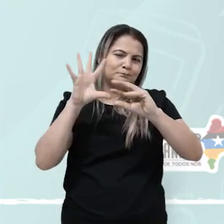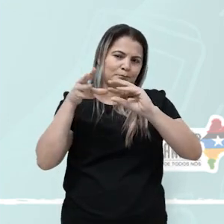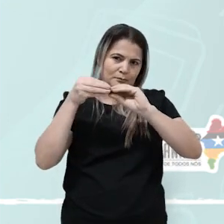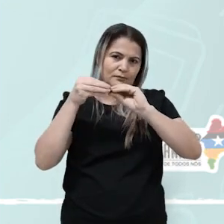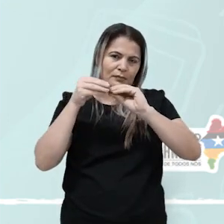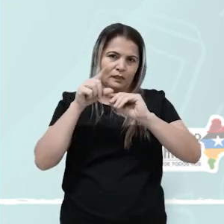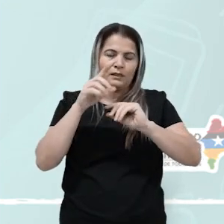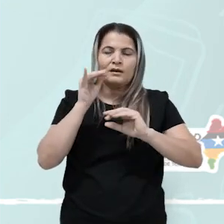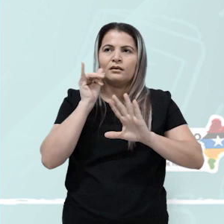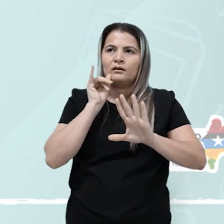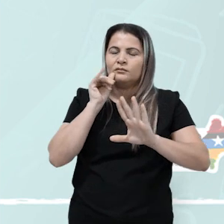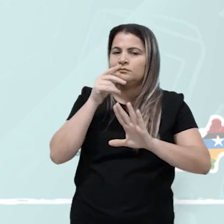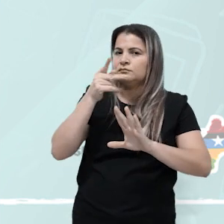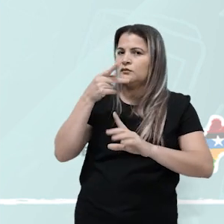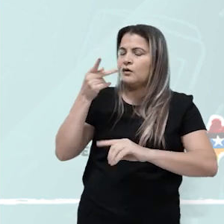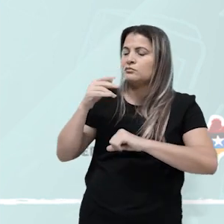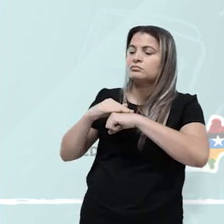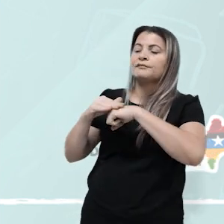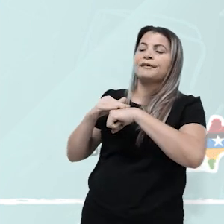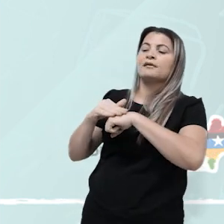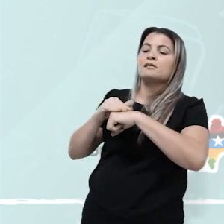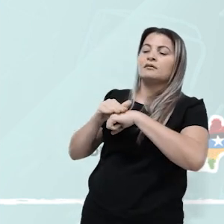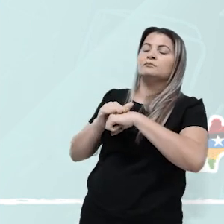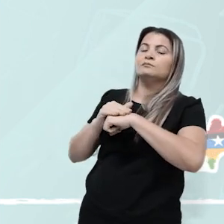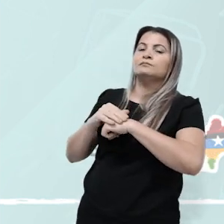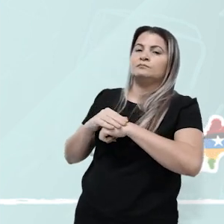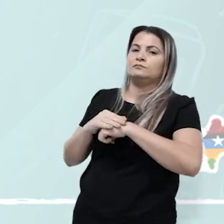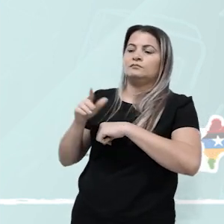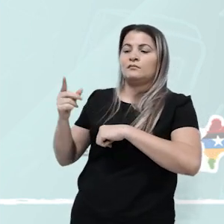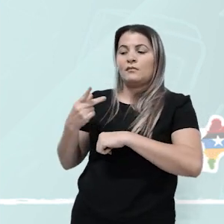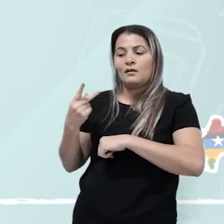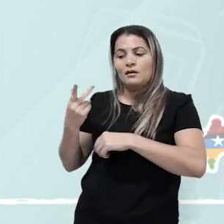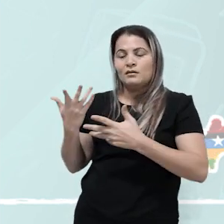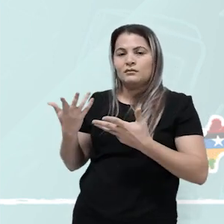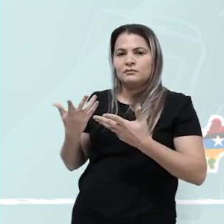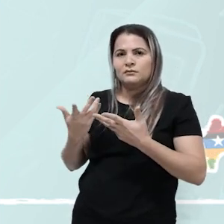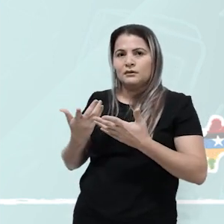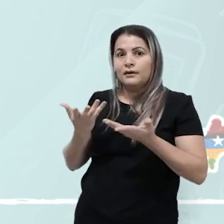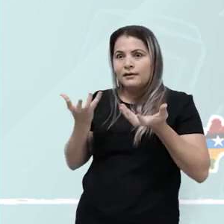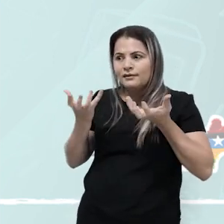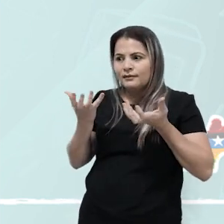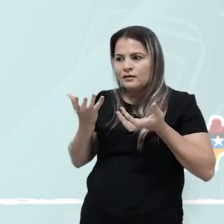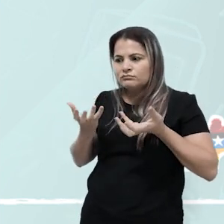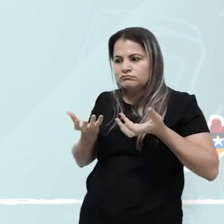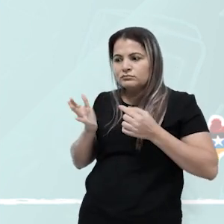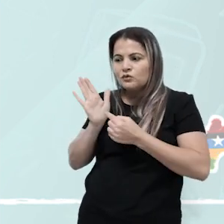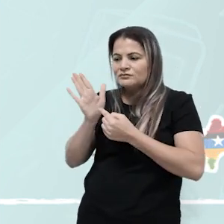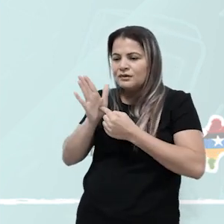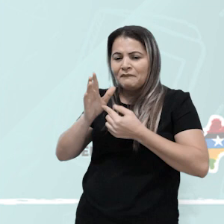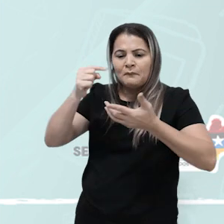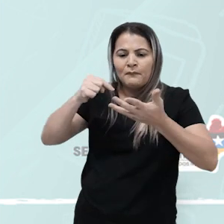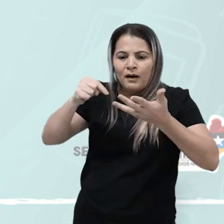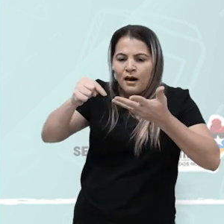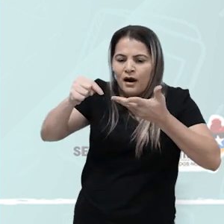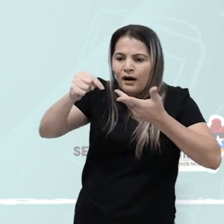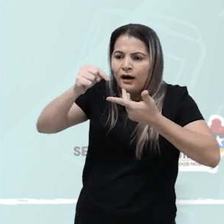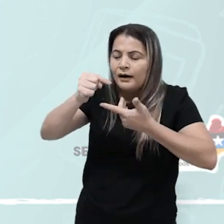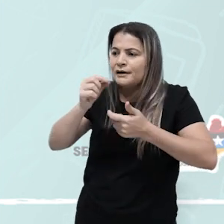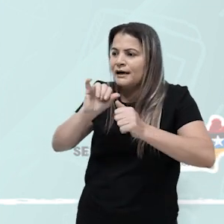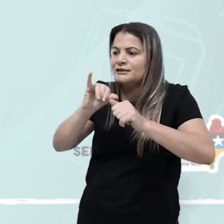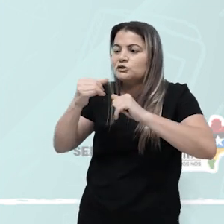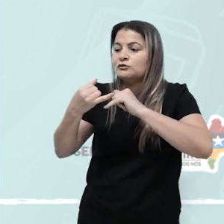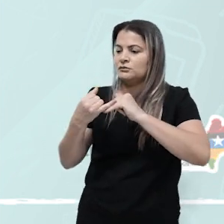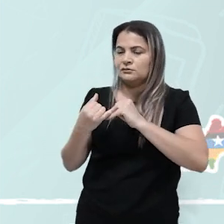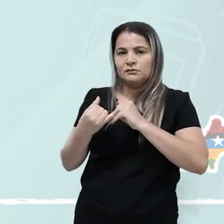você vai falar com alguém e aí você quer expressar essa ideia de vários adjetivos juntos, quando você for falar